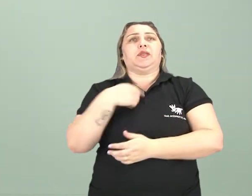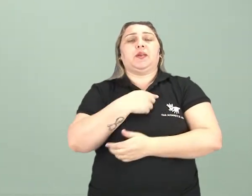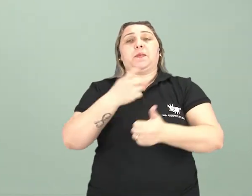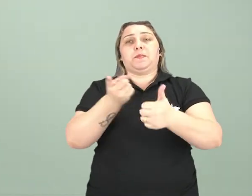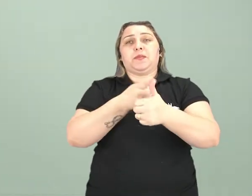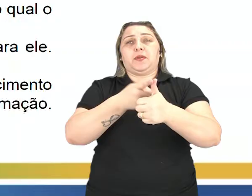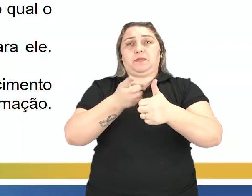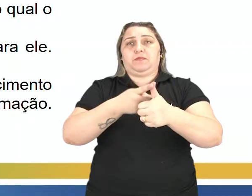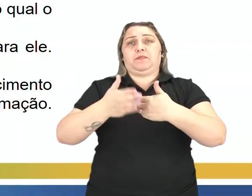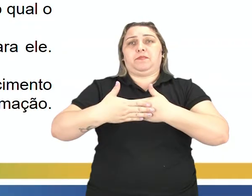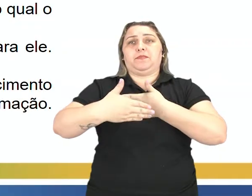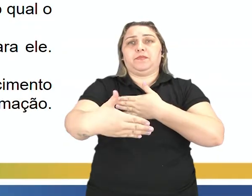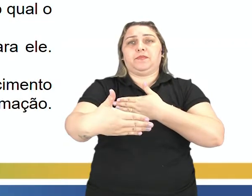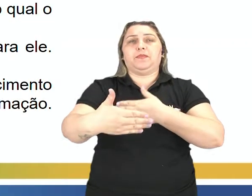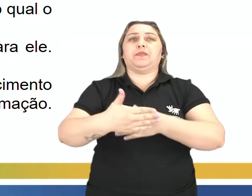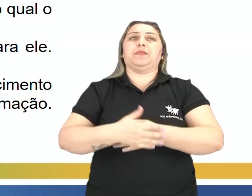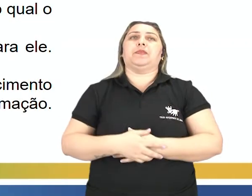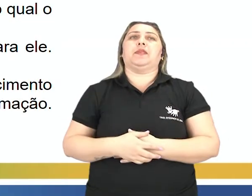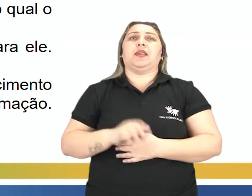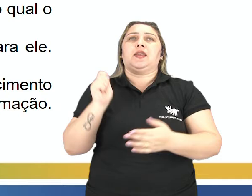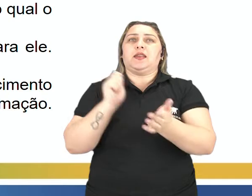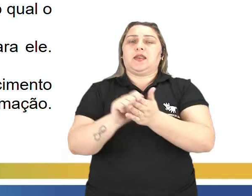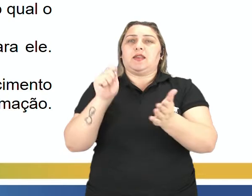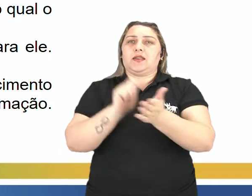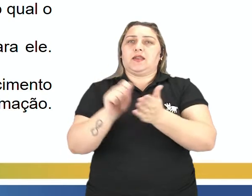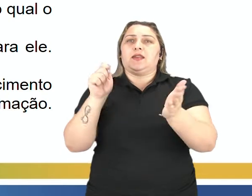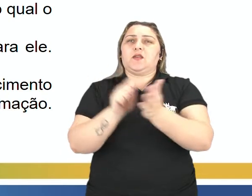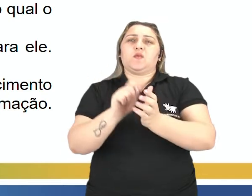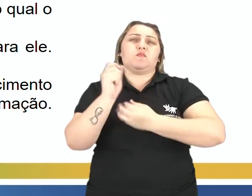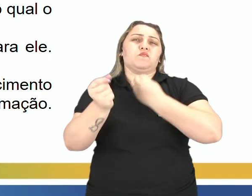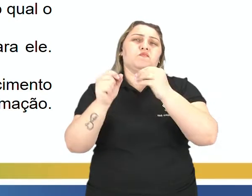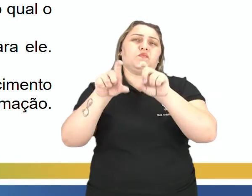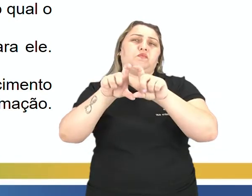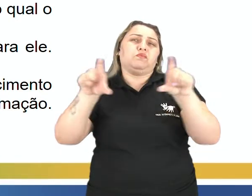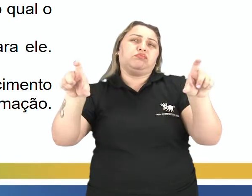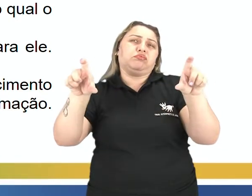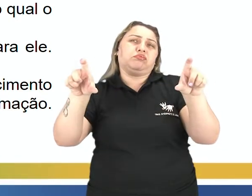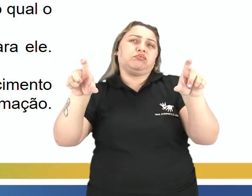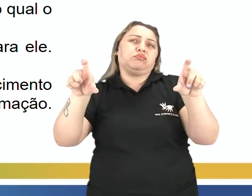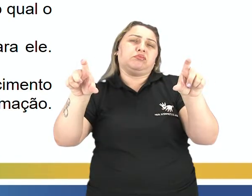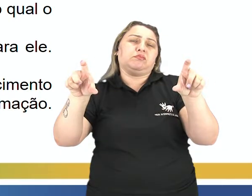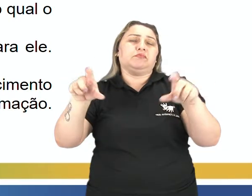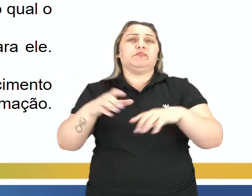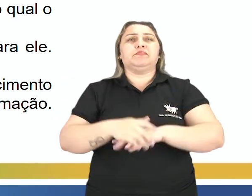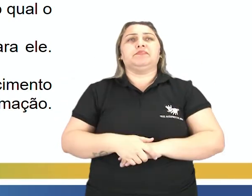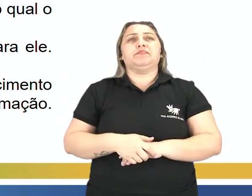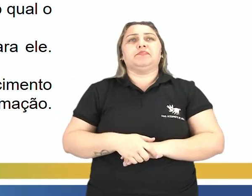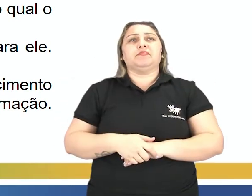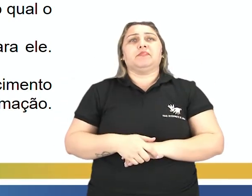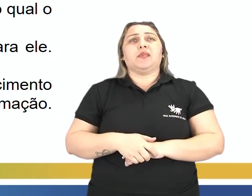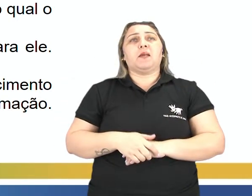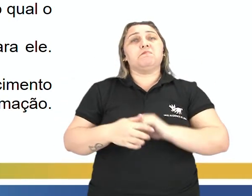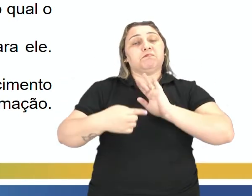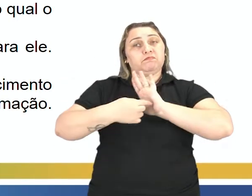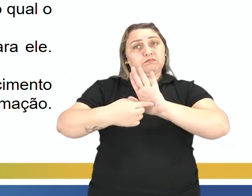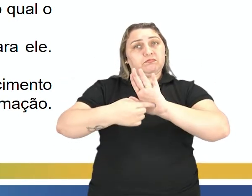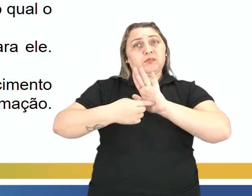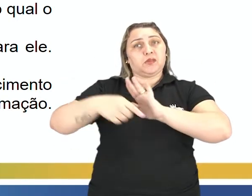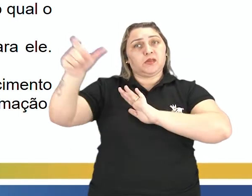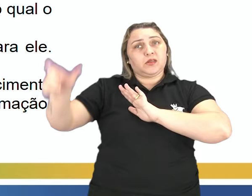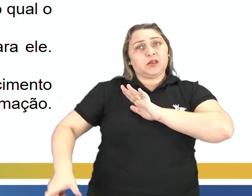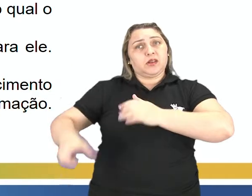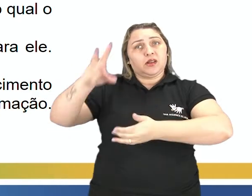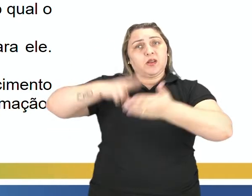Então, como produzir um gênero narrativo? Nós temos aqui o primeiro passo, que é escrever a